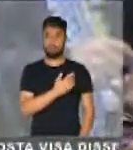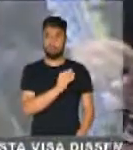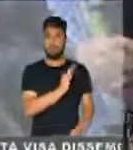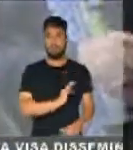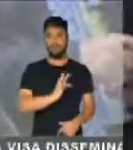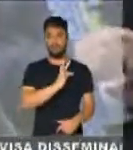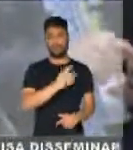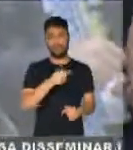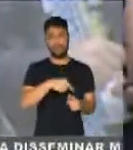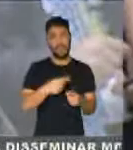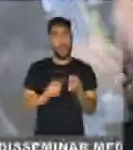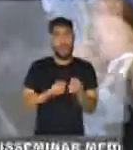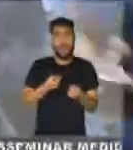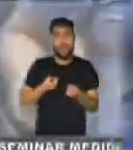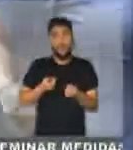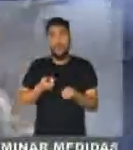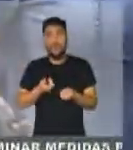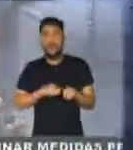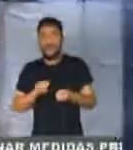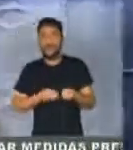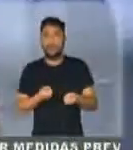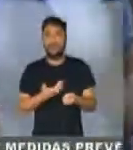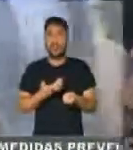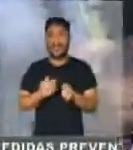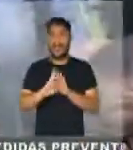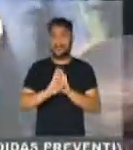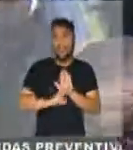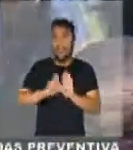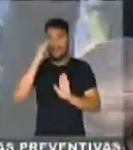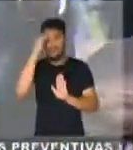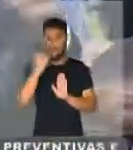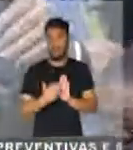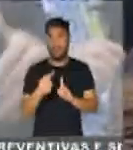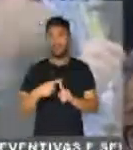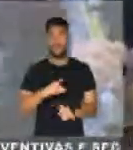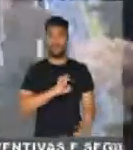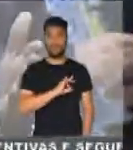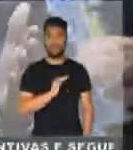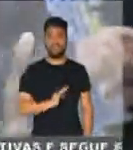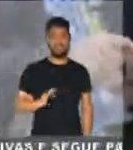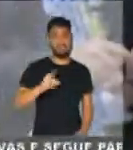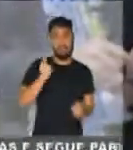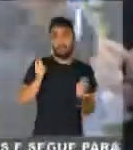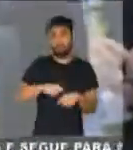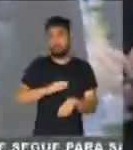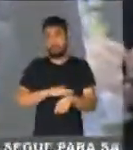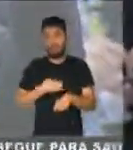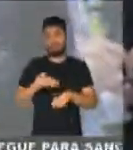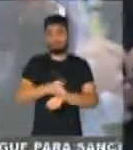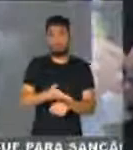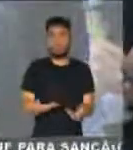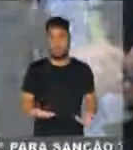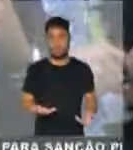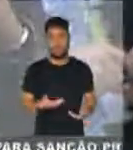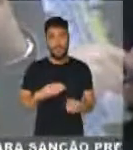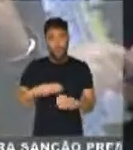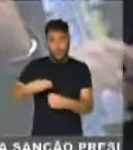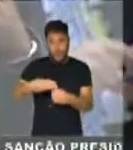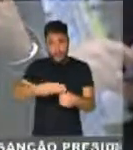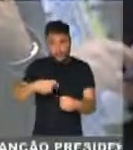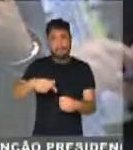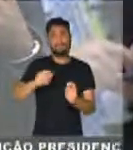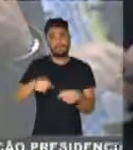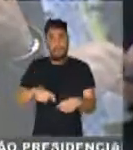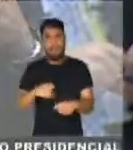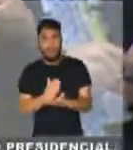controle de processos que são ilegais muitas vezes, porque a Polícia Federal não dá conta. Então, os municípios podem ter